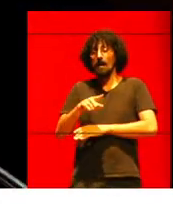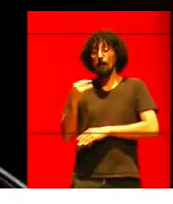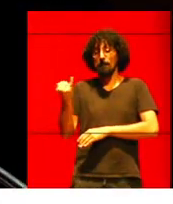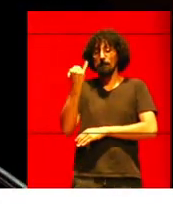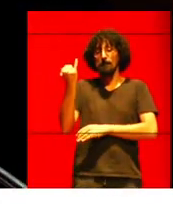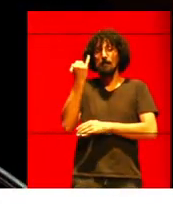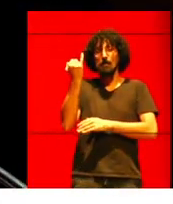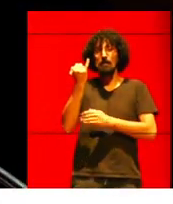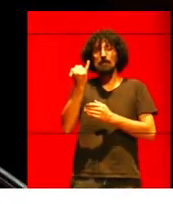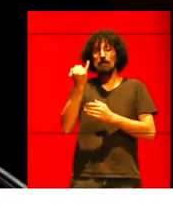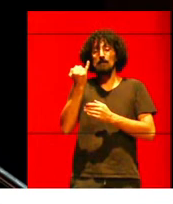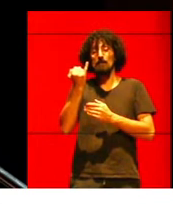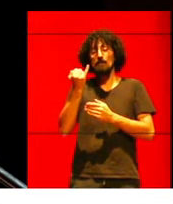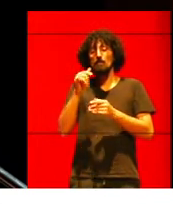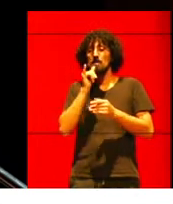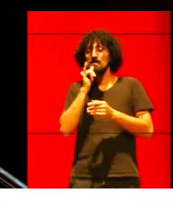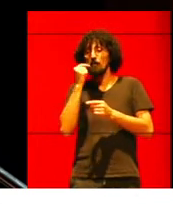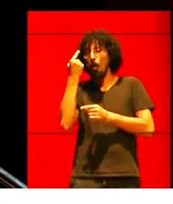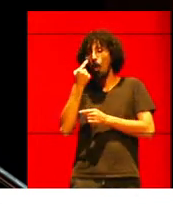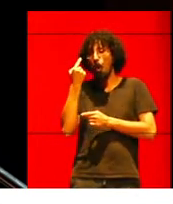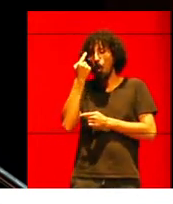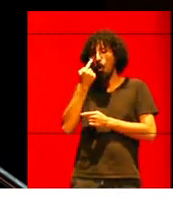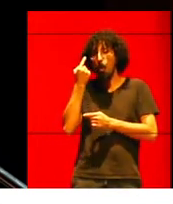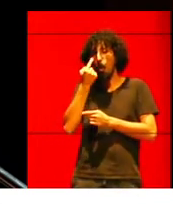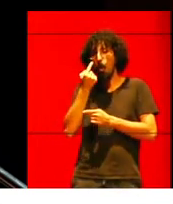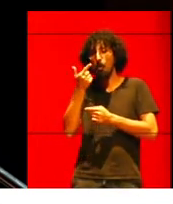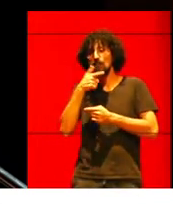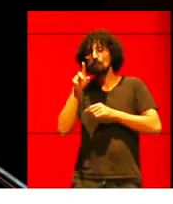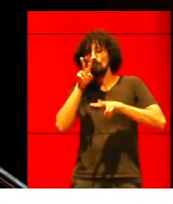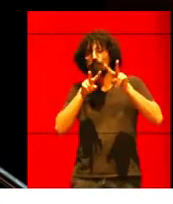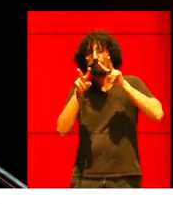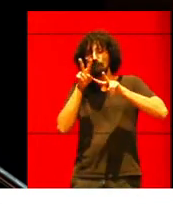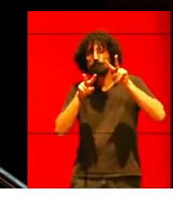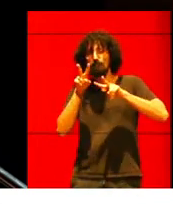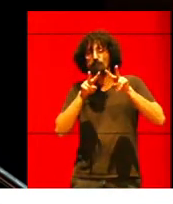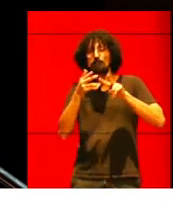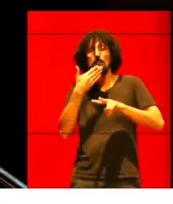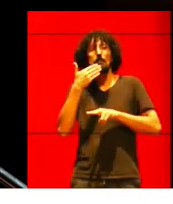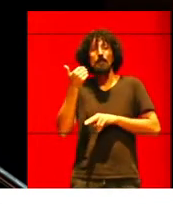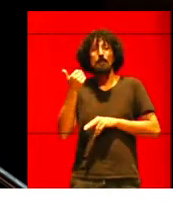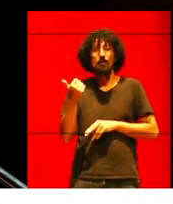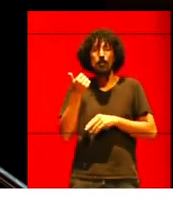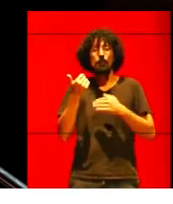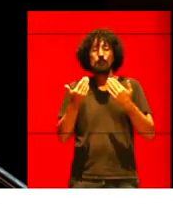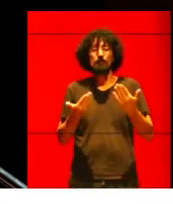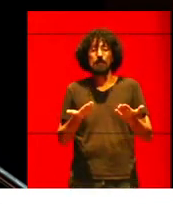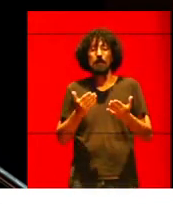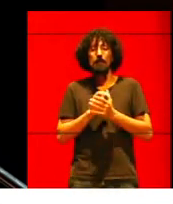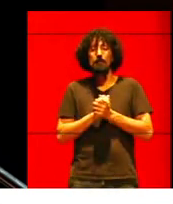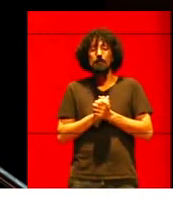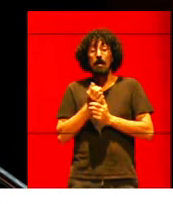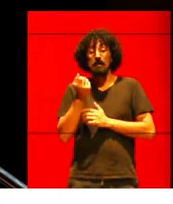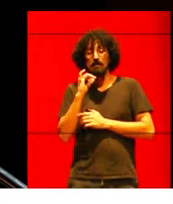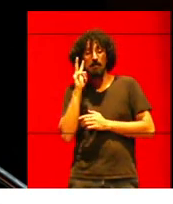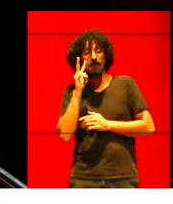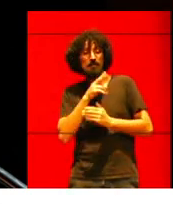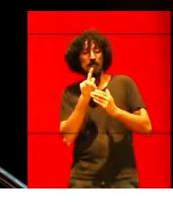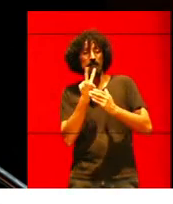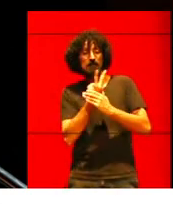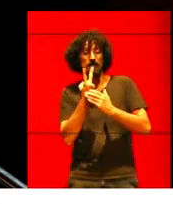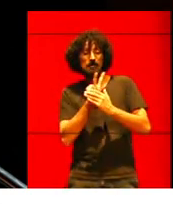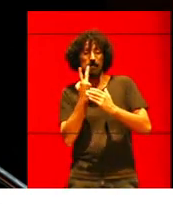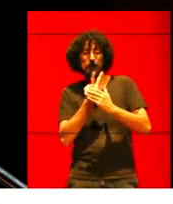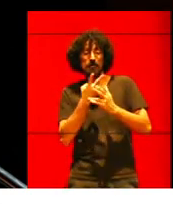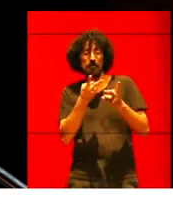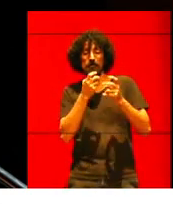células da minha retina para a visão. E aí, quando vocês forem ver ali vitaminas, vocês vão ver que a ausência,